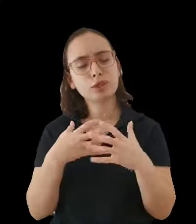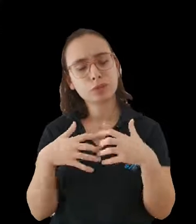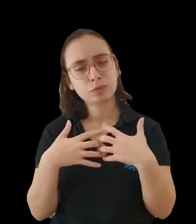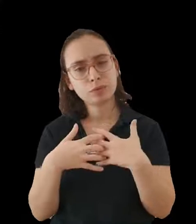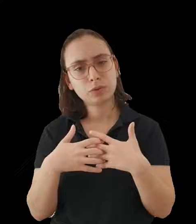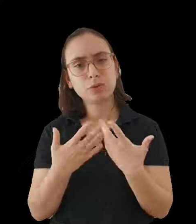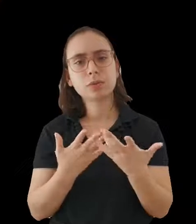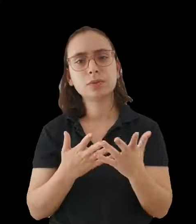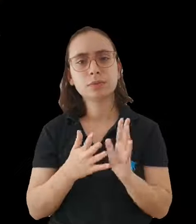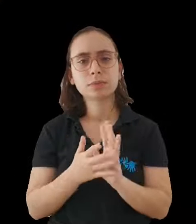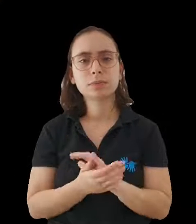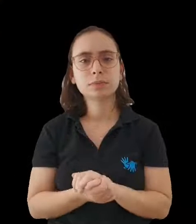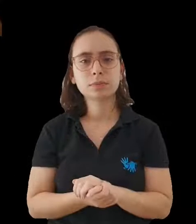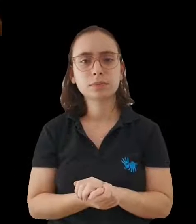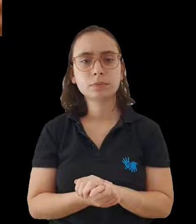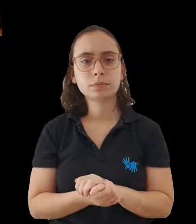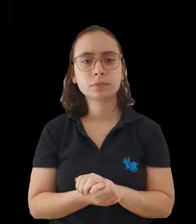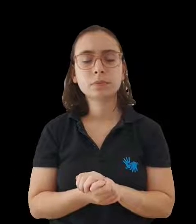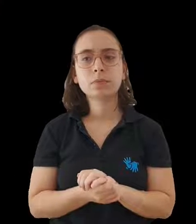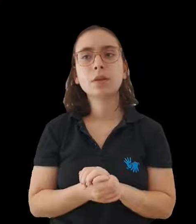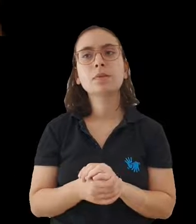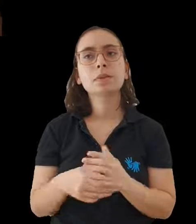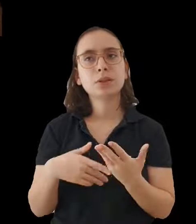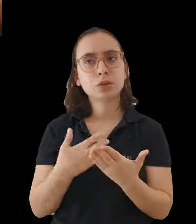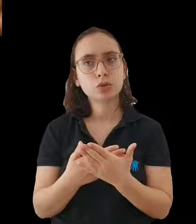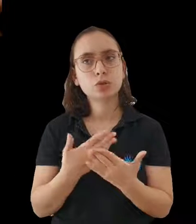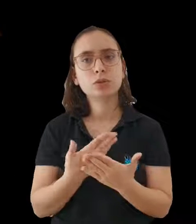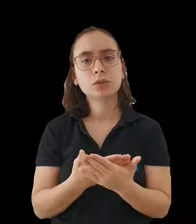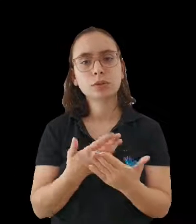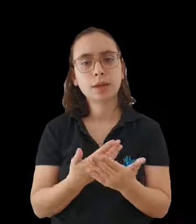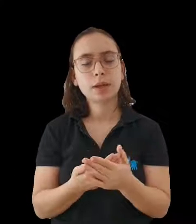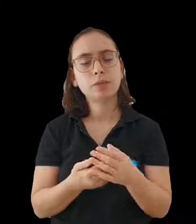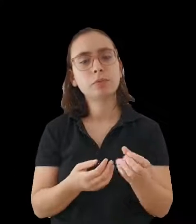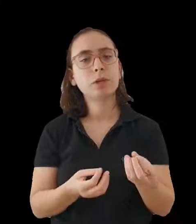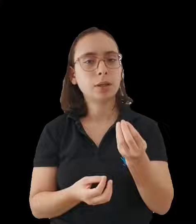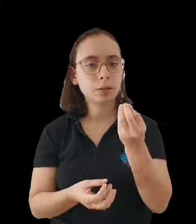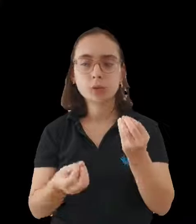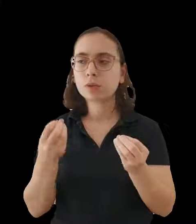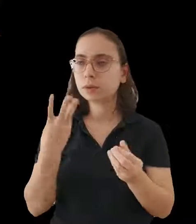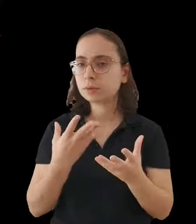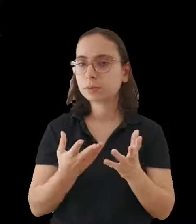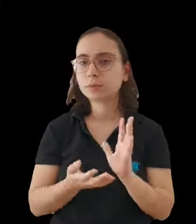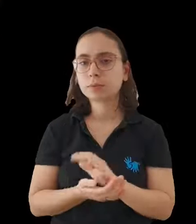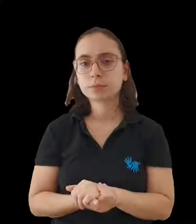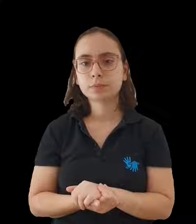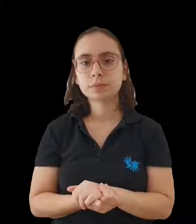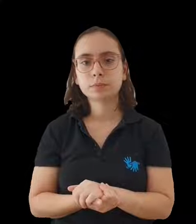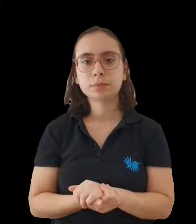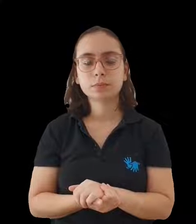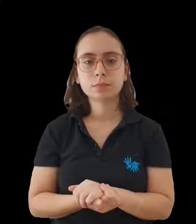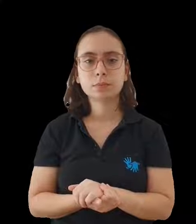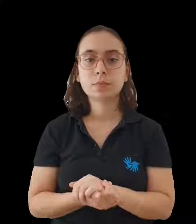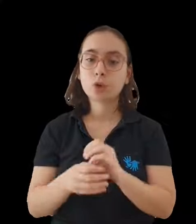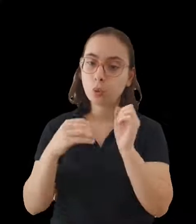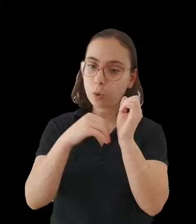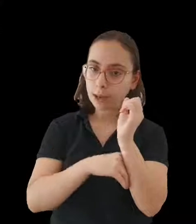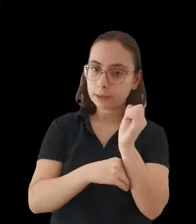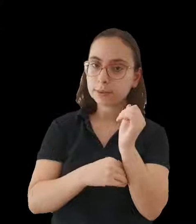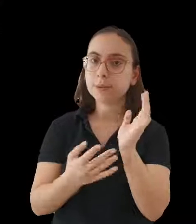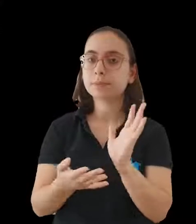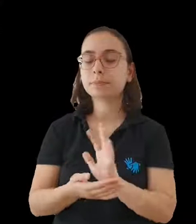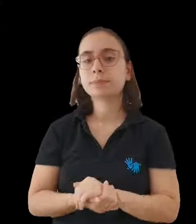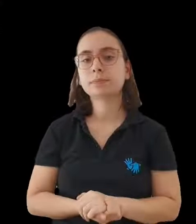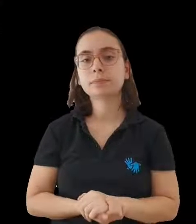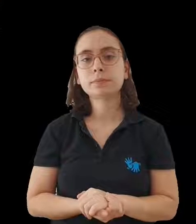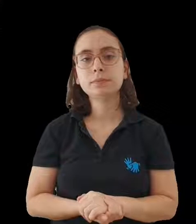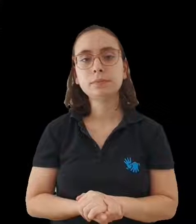ainda vão estudando em que hora aparece cada coisa, tá? Se não for mais usar, guarda, tá? E